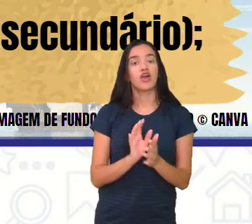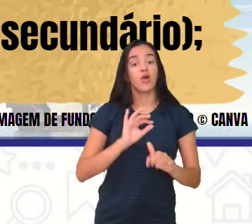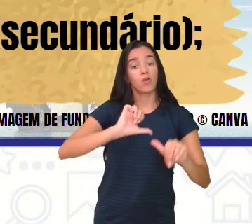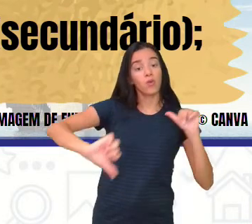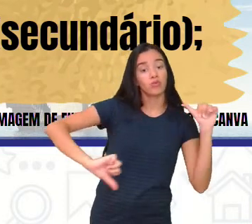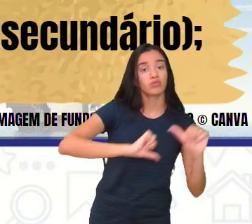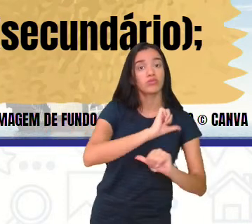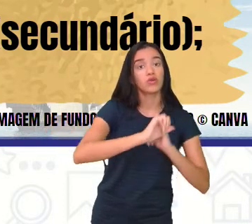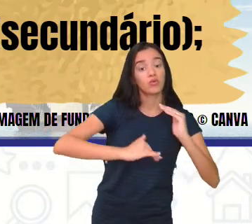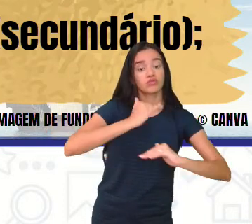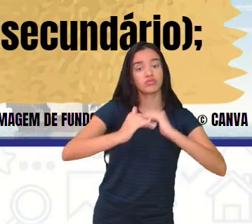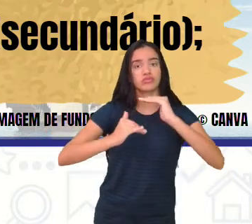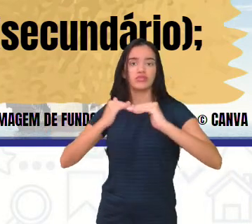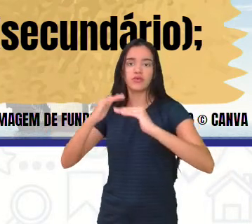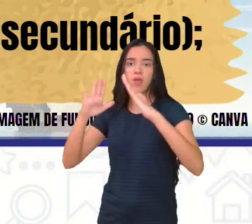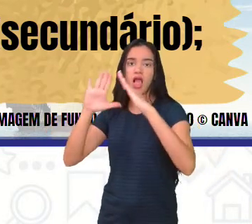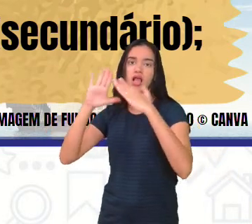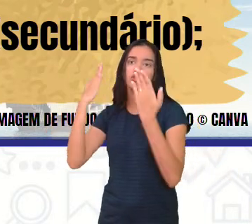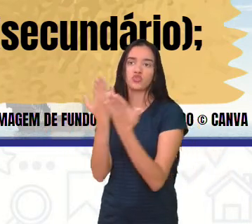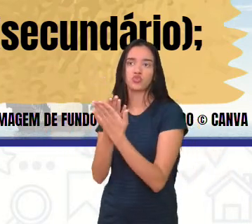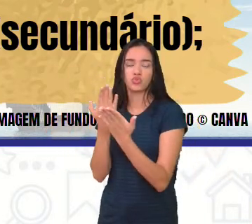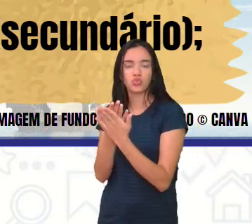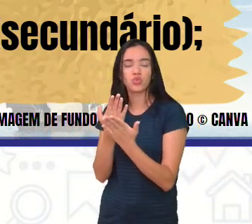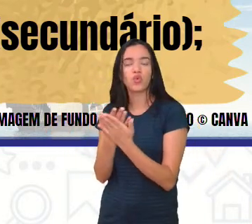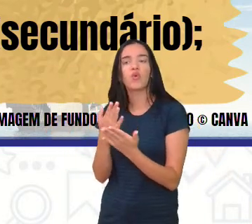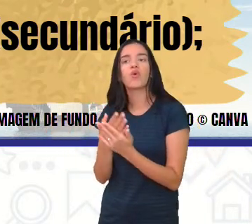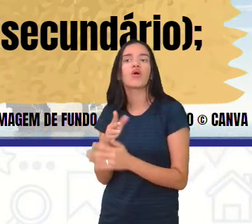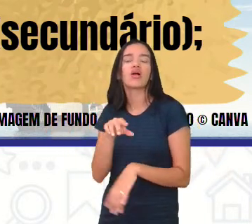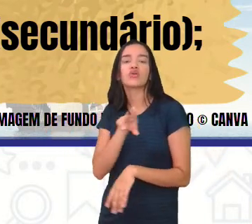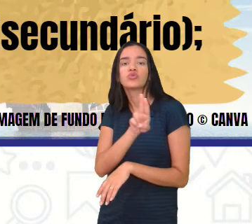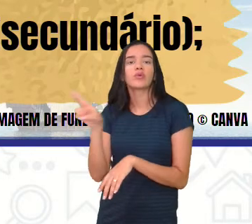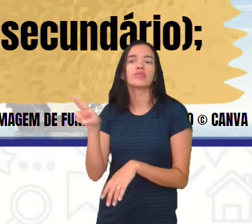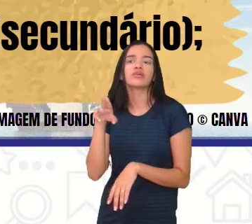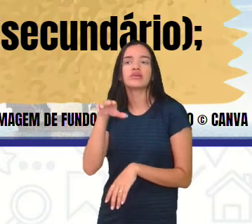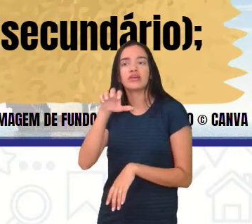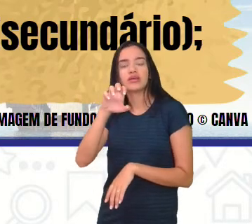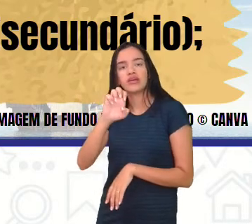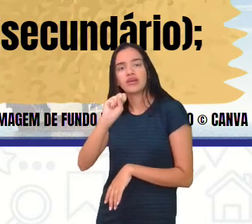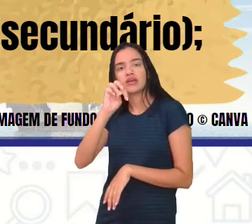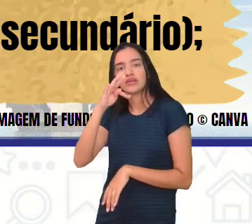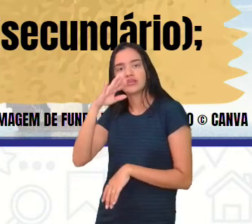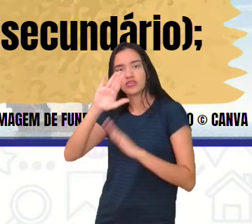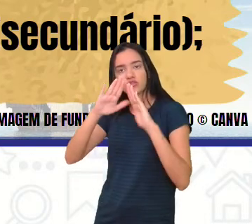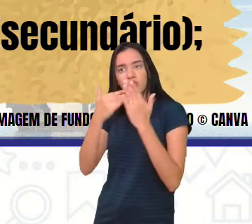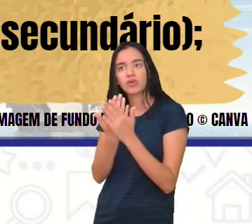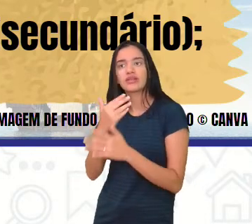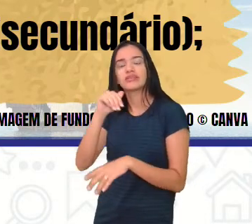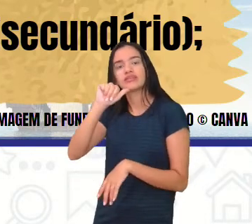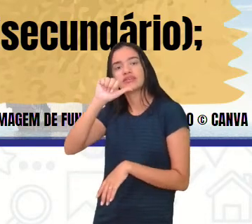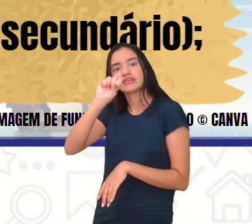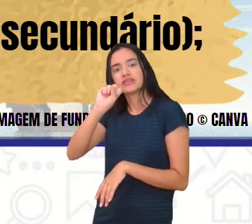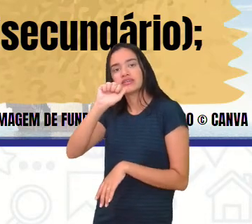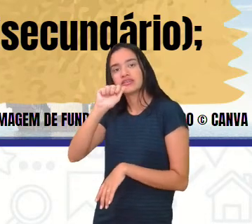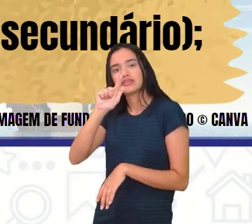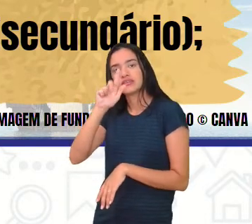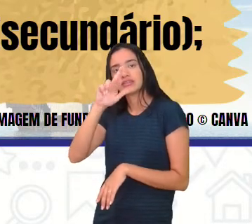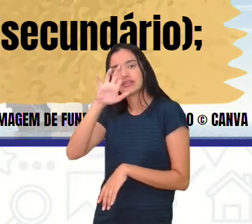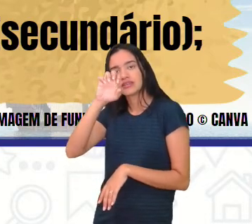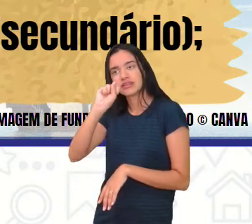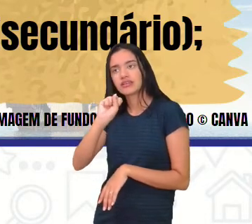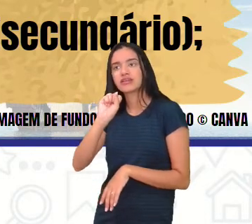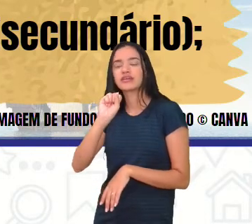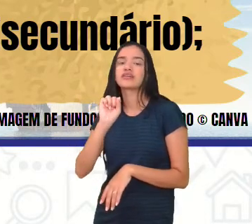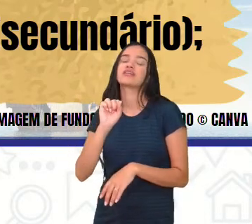de navegação, certo? Eles puderam avançar no descobrimento de novas técnicas ou